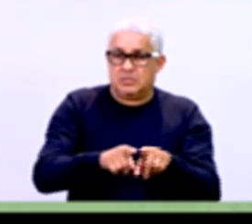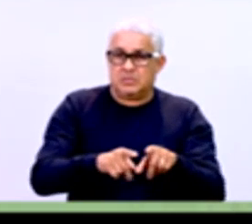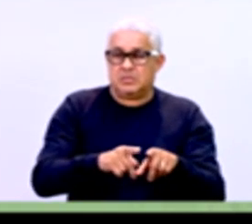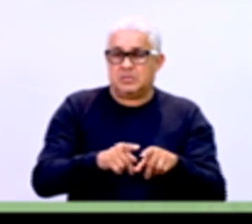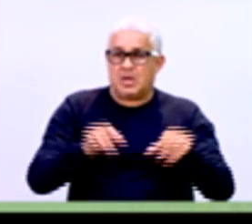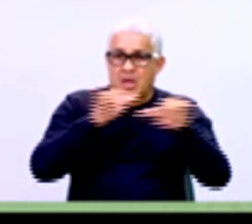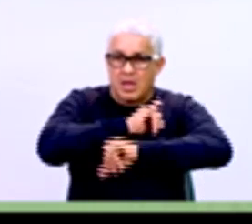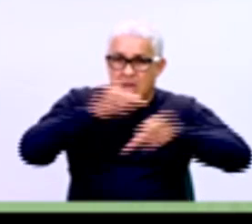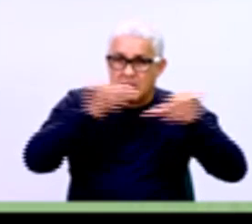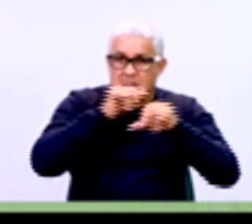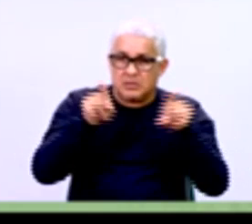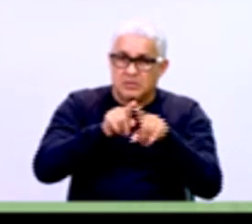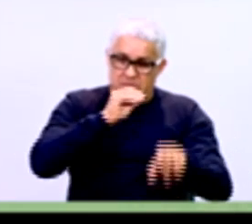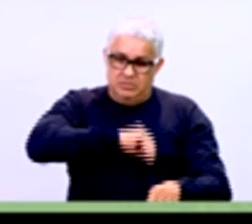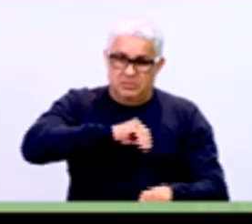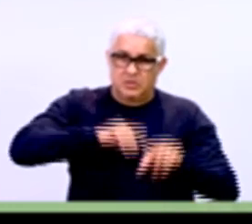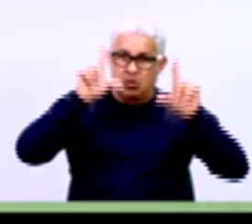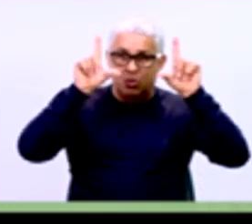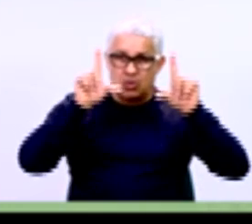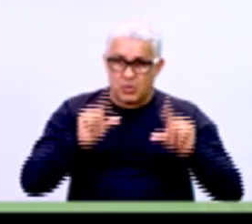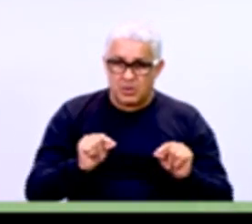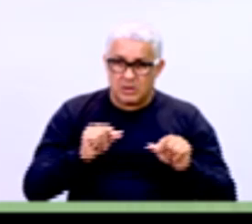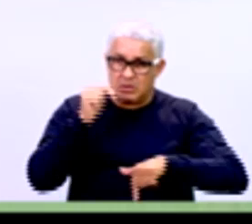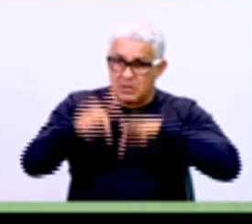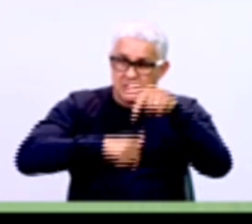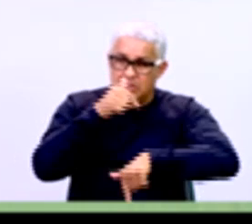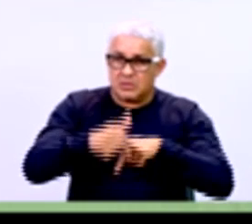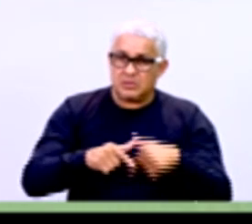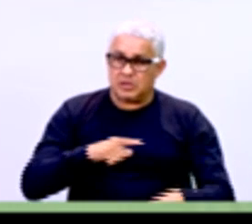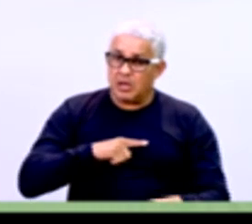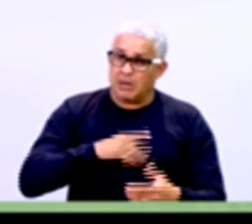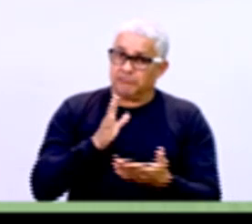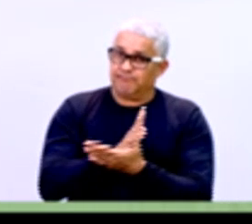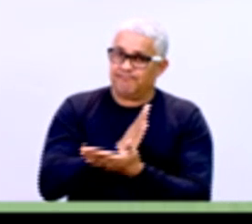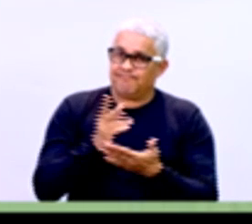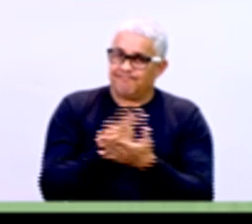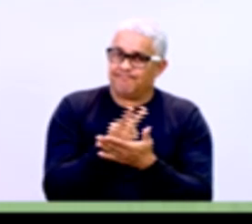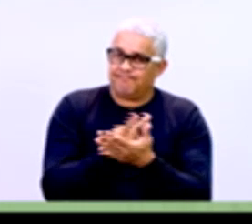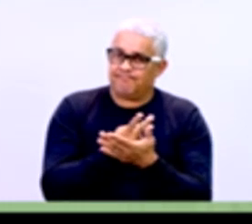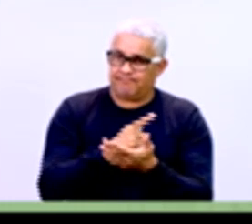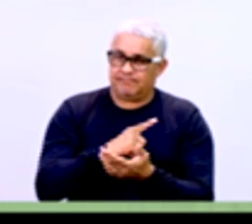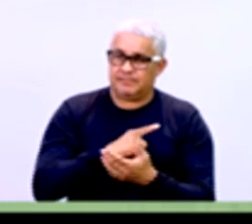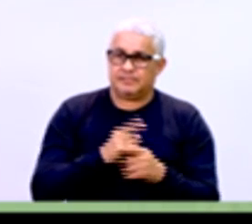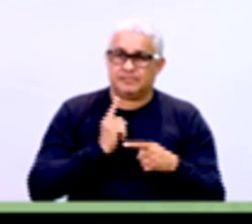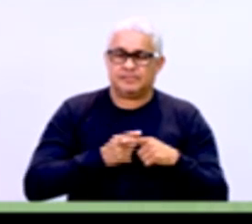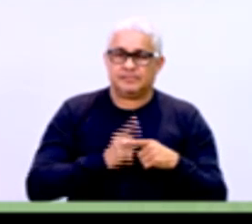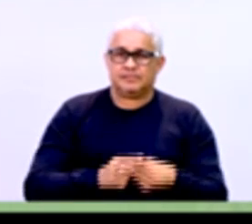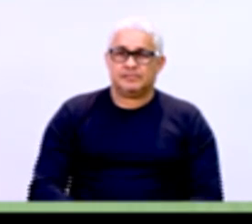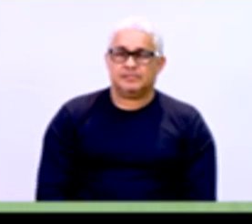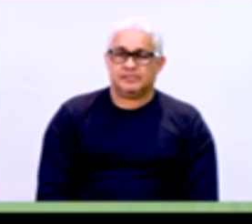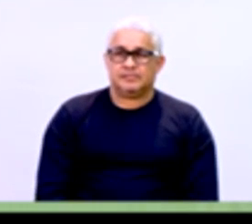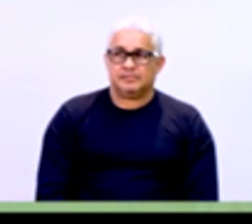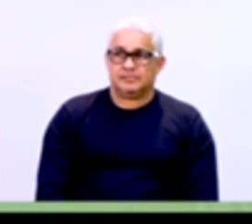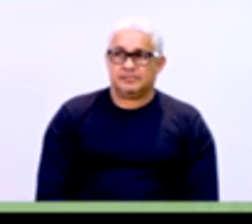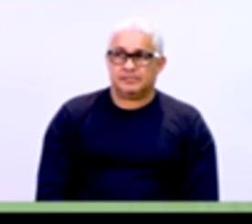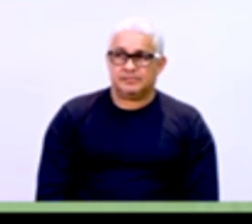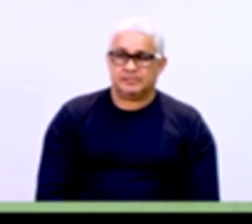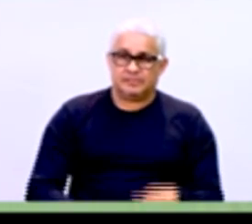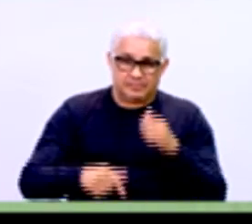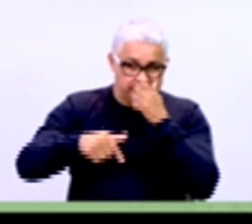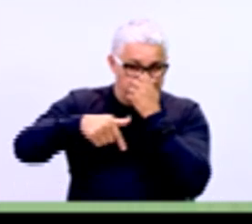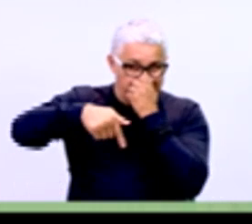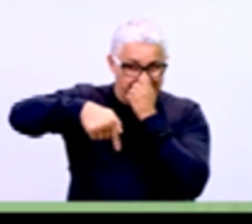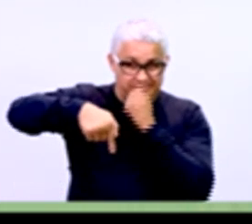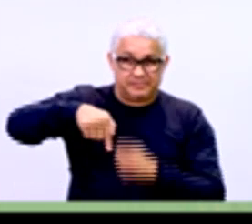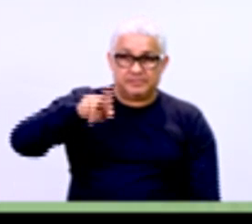diminuição do salário dos empregados. Aí nós vemos que tem alguns erros, não é? Porque a questão da qualidade